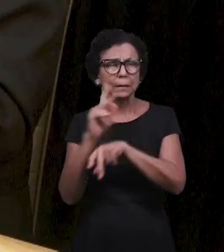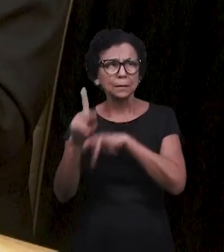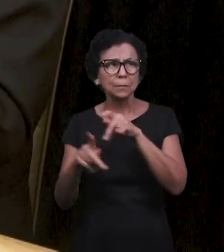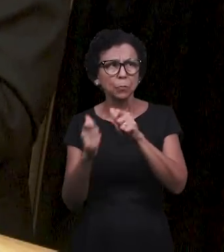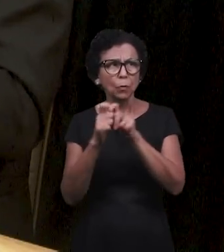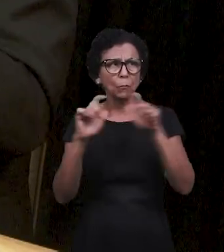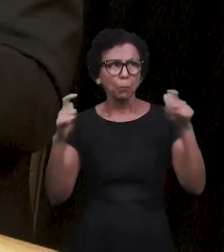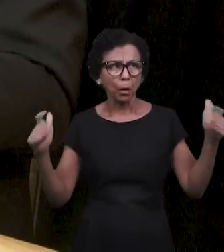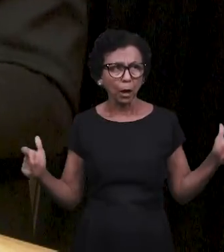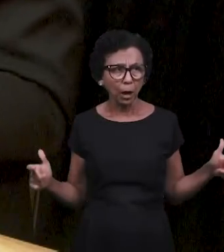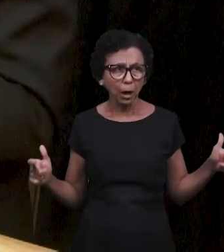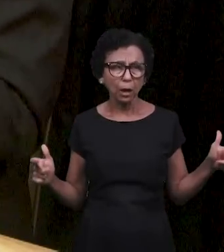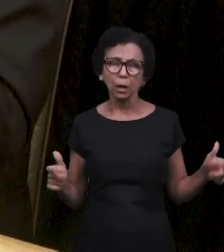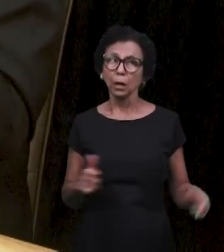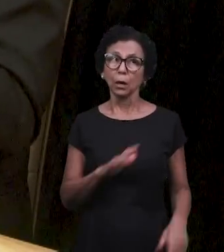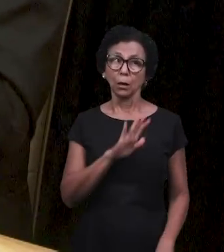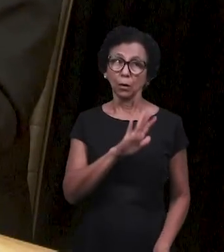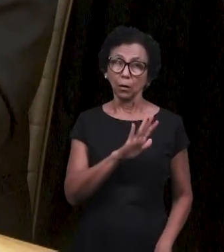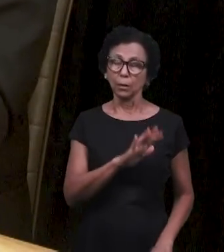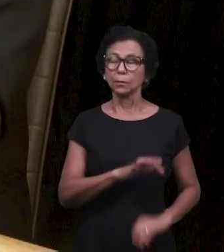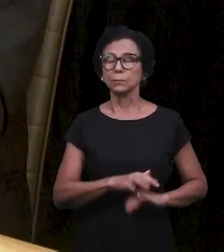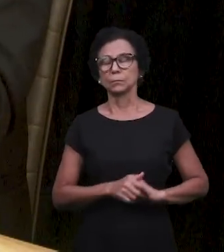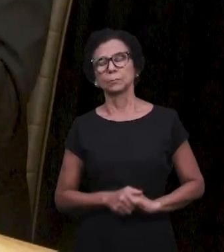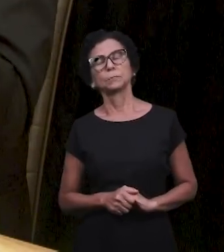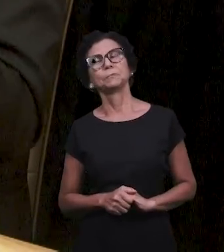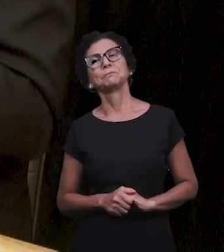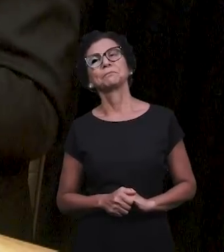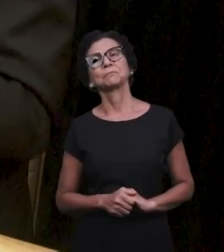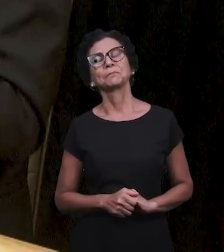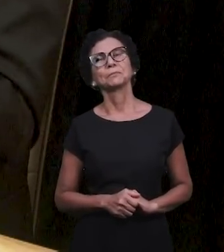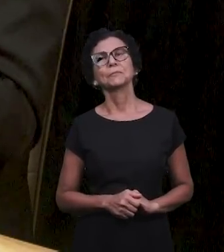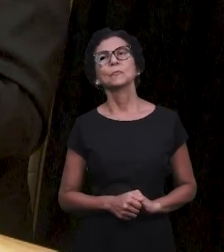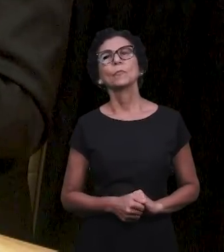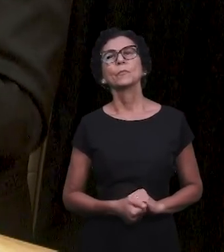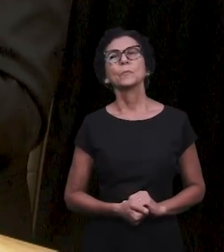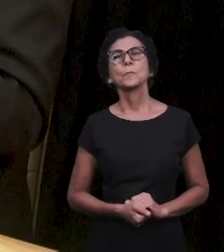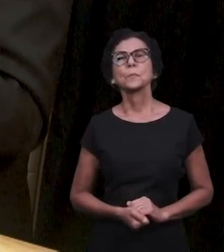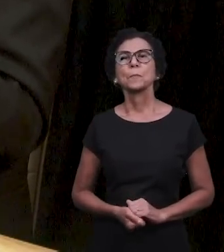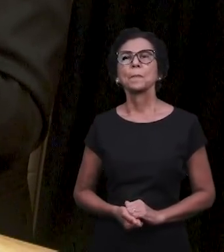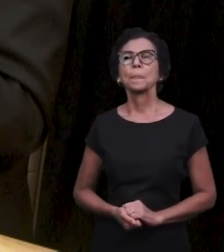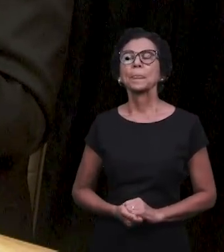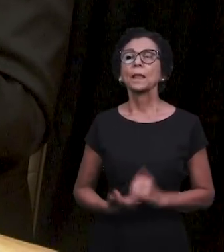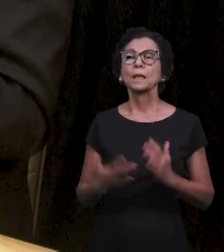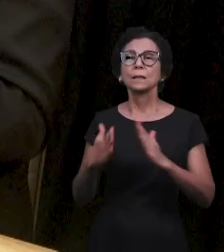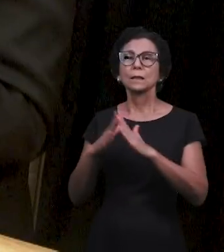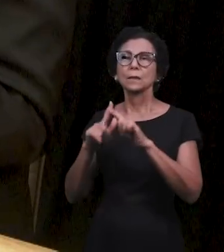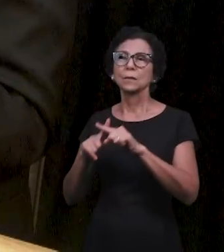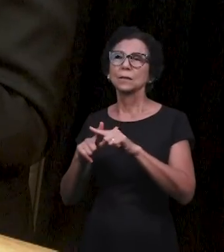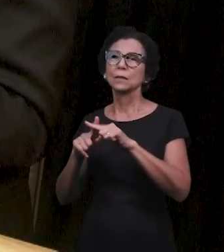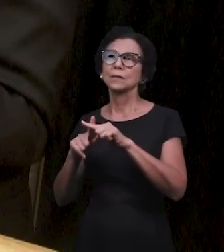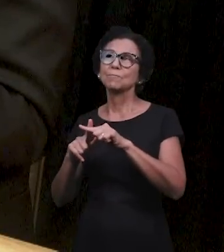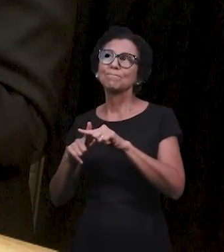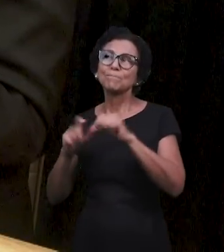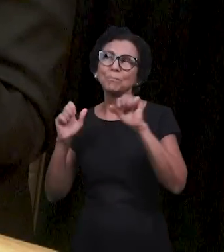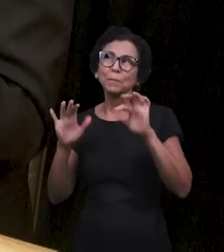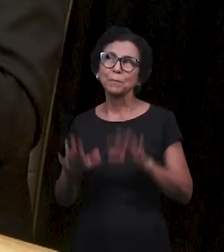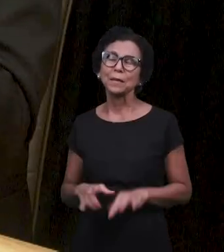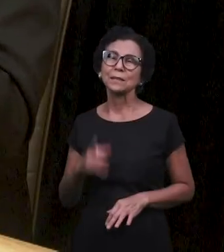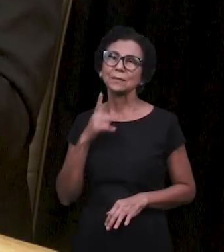em prática, e quando a gente vê isso funcionando hoje, isso é uma bênção na vida da igreja. Você vê os